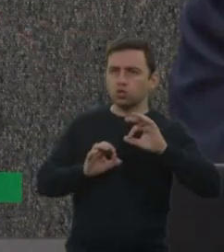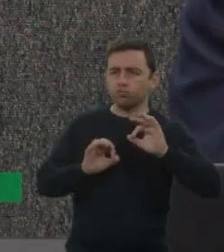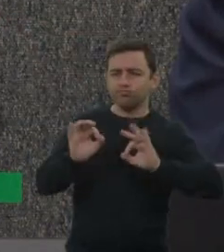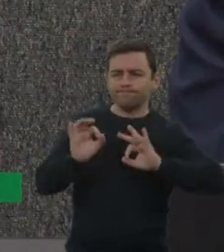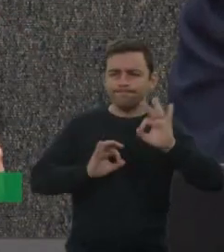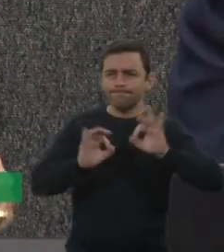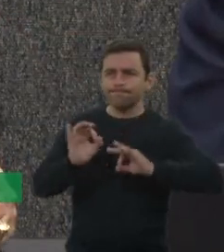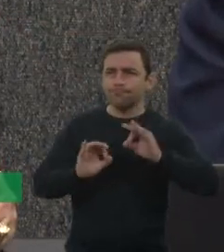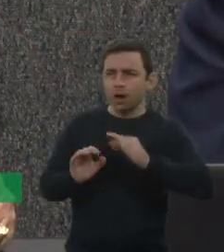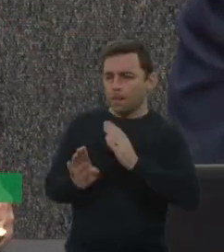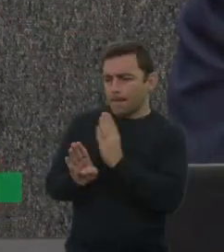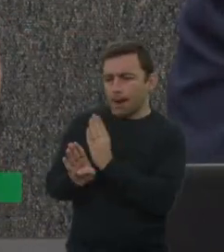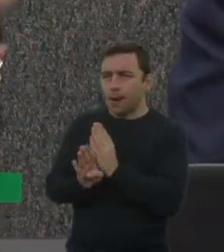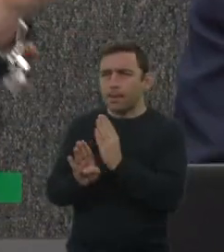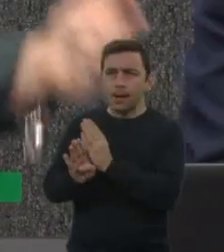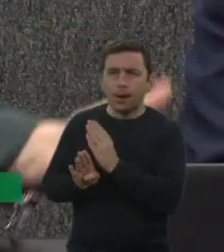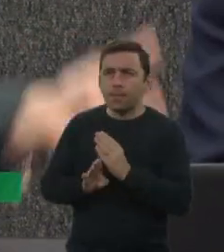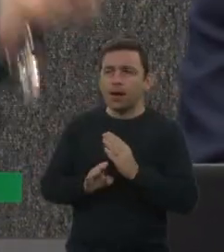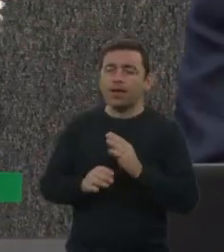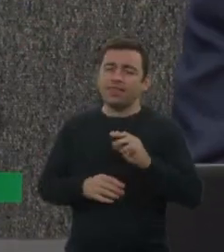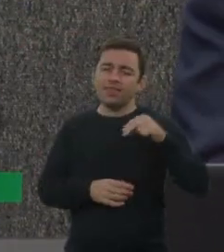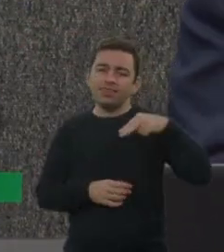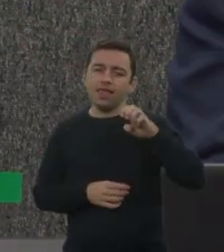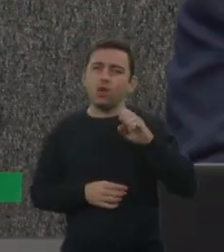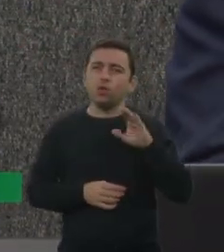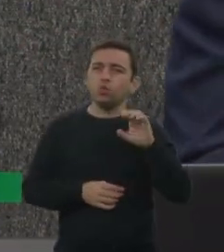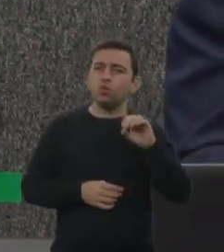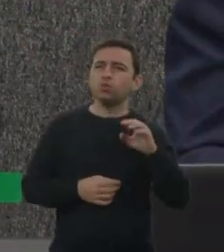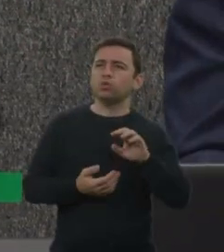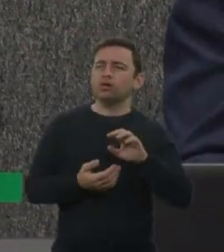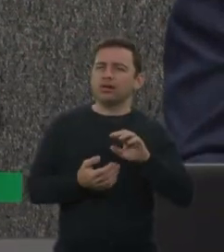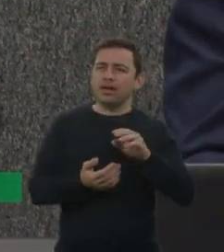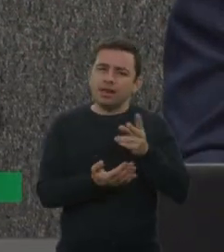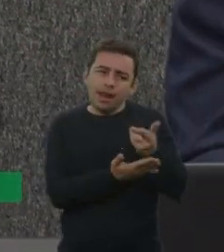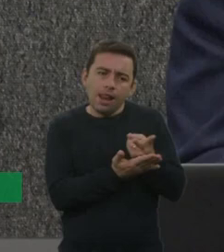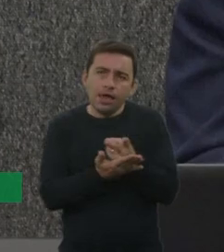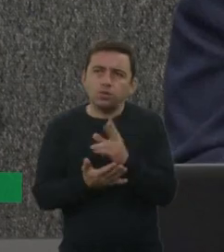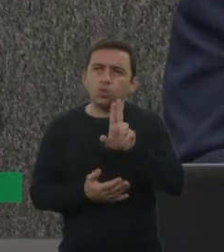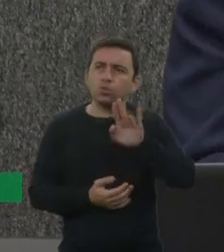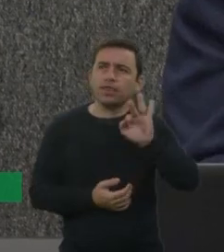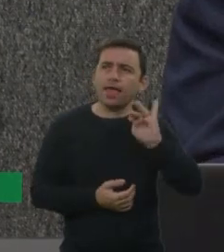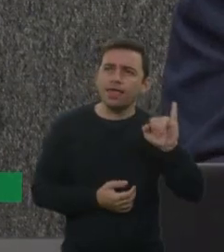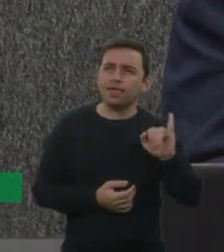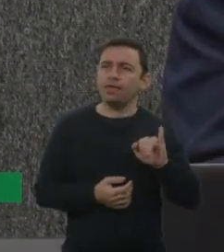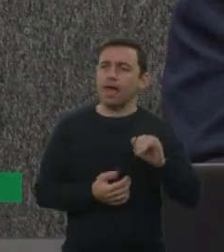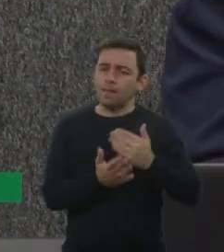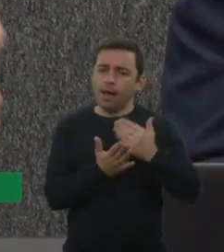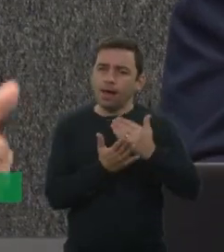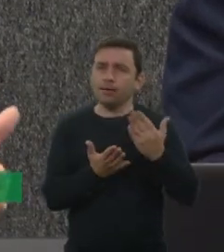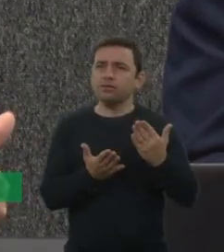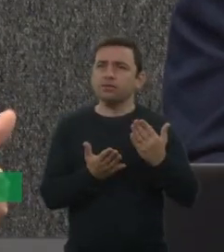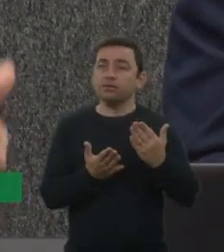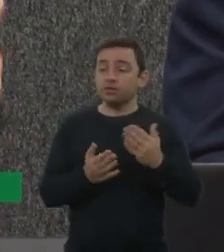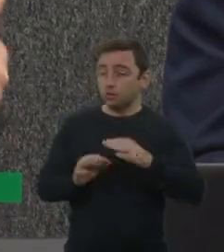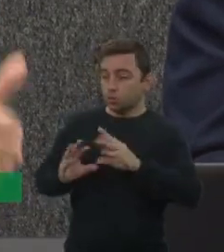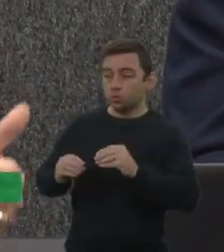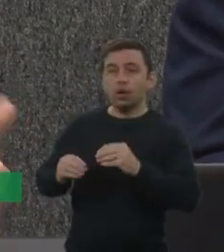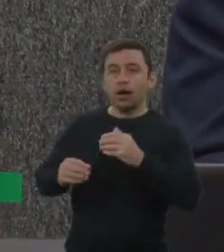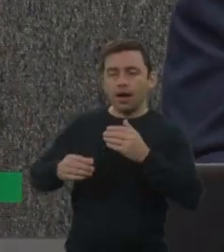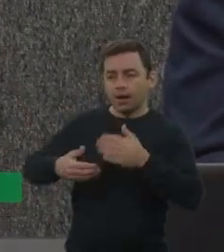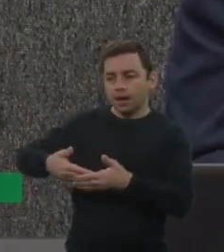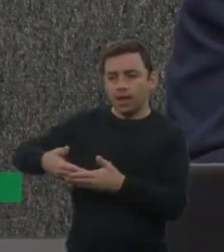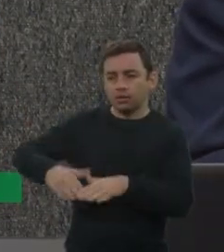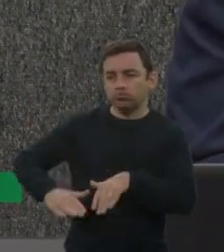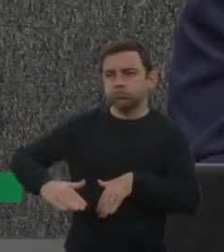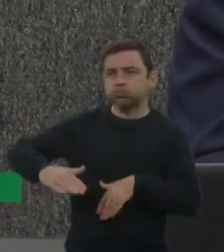aumento dos neonatologistas, com o aumento dos leitos de UTI neonatal, eles são crianças jovens